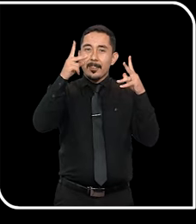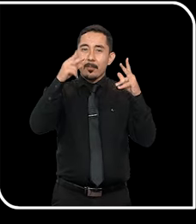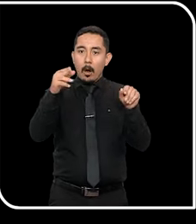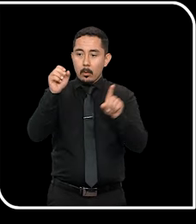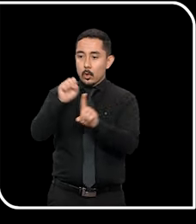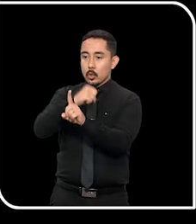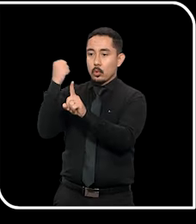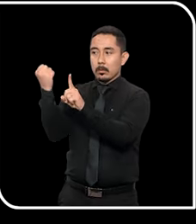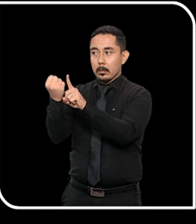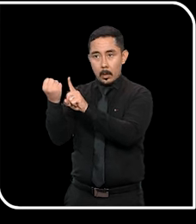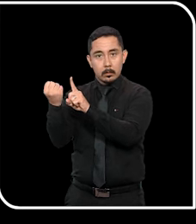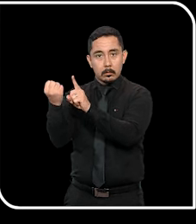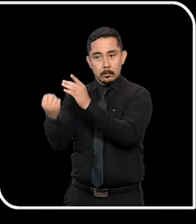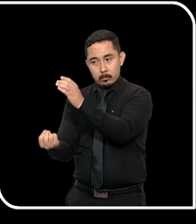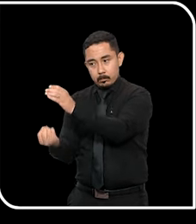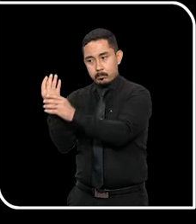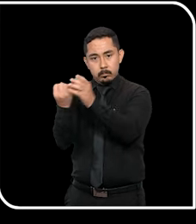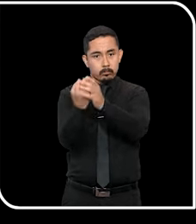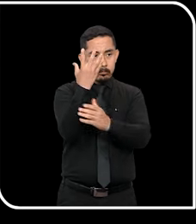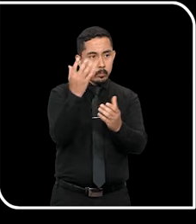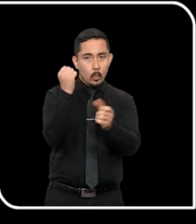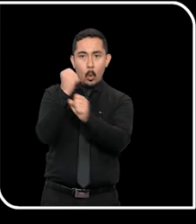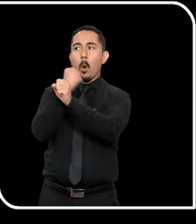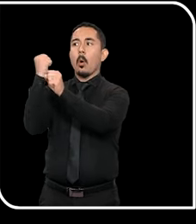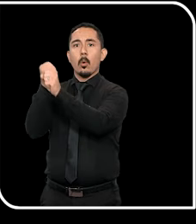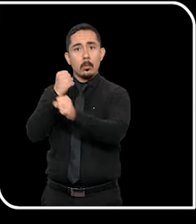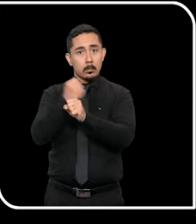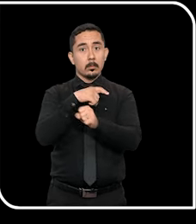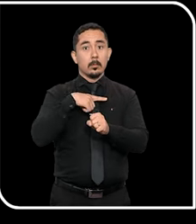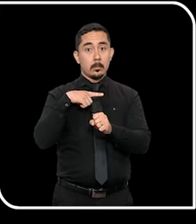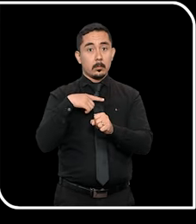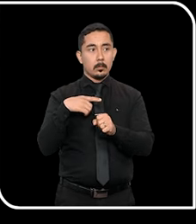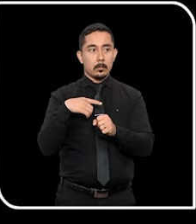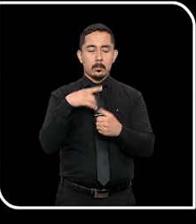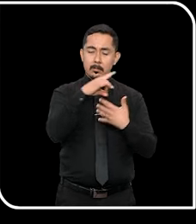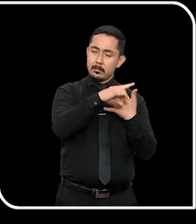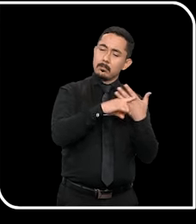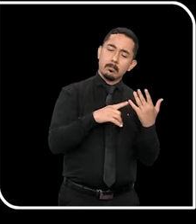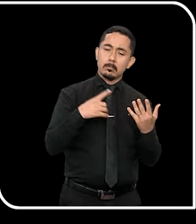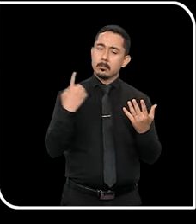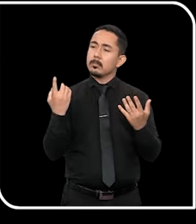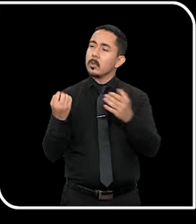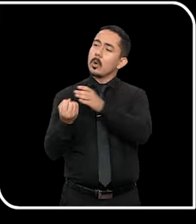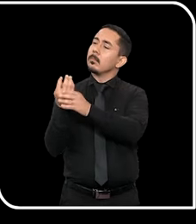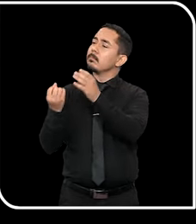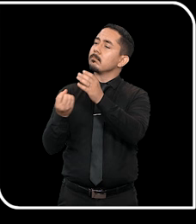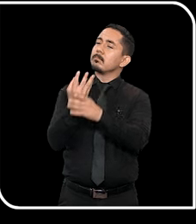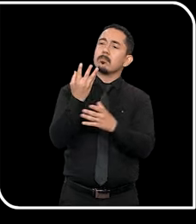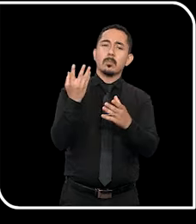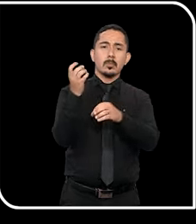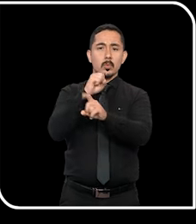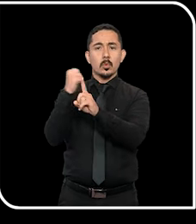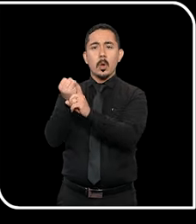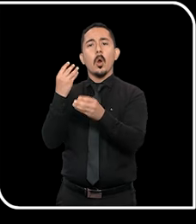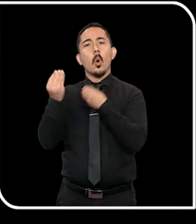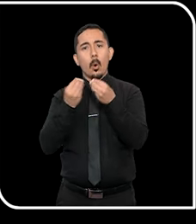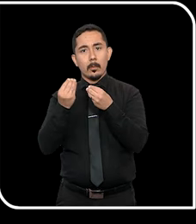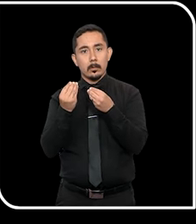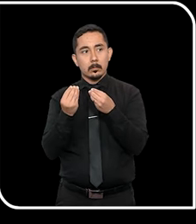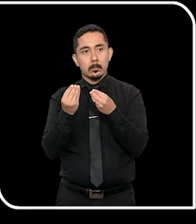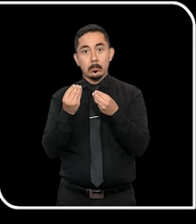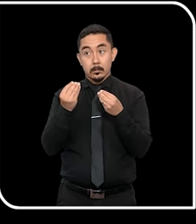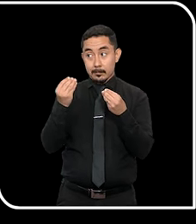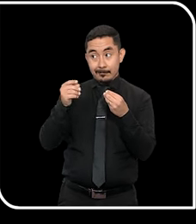construção social a deficiência ela é construída socialmente ela não é é é quem cria a